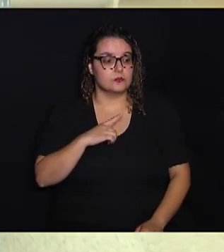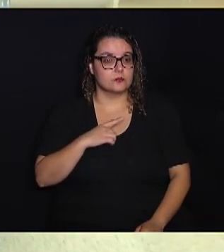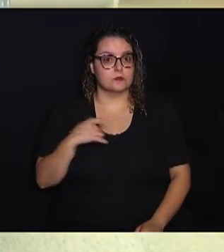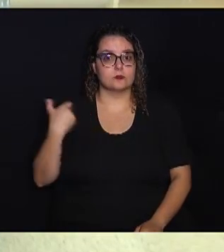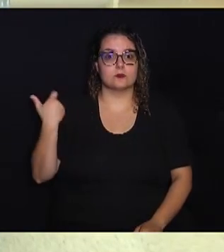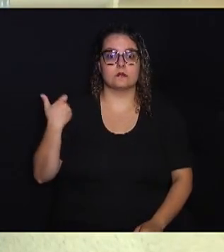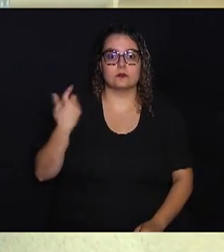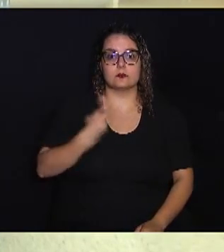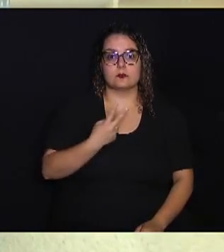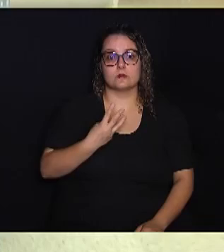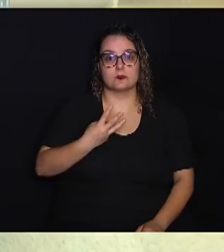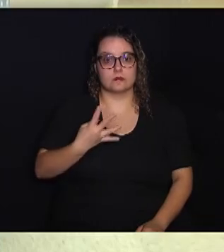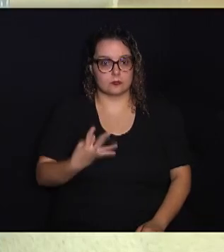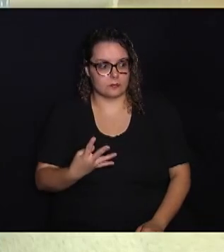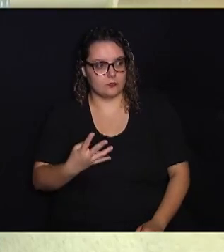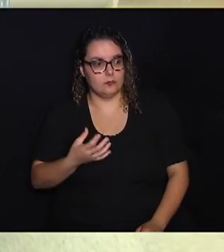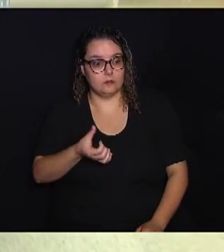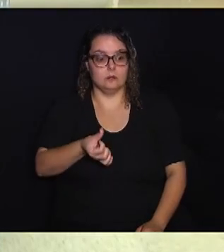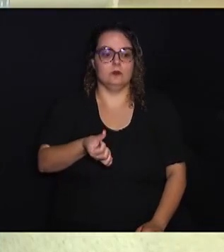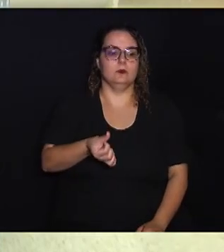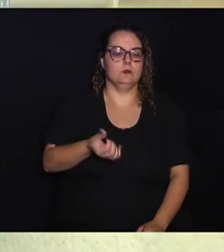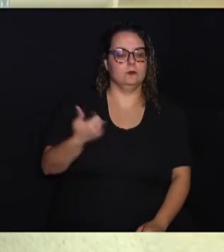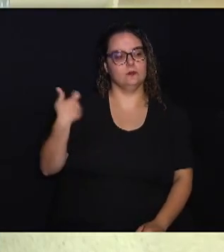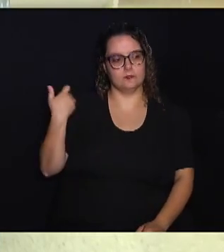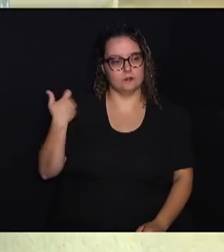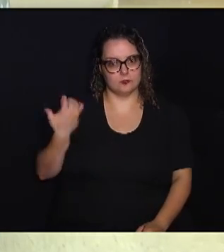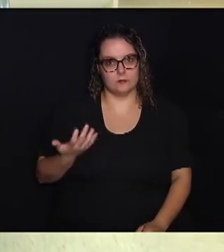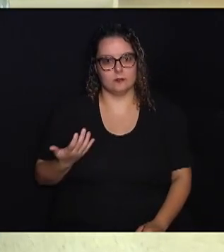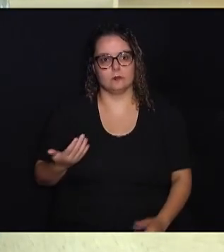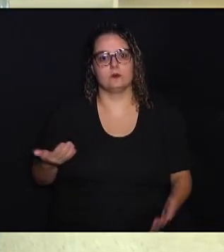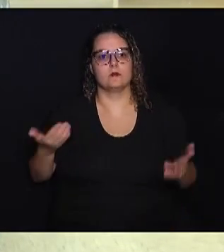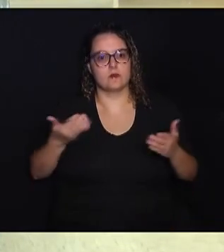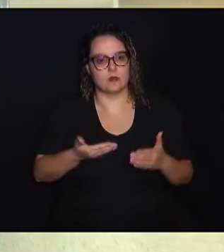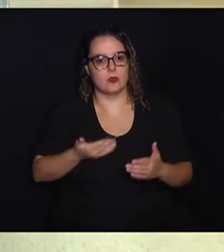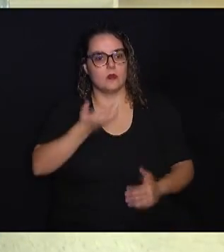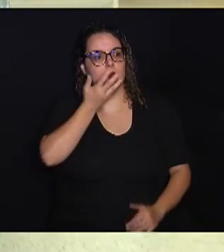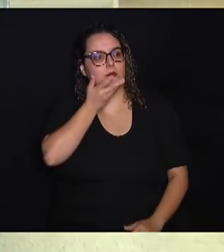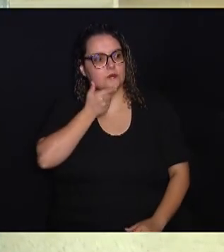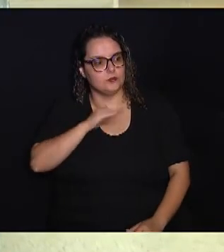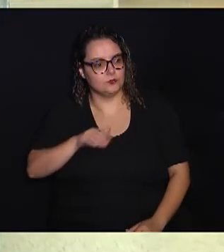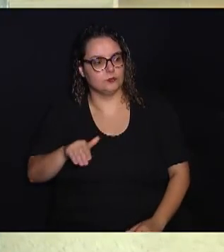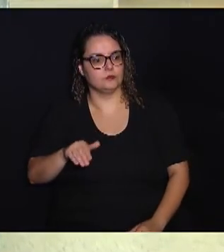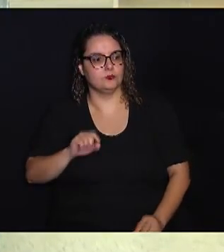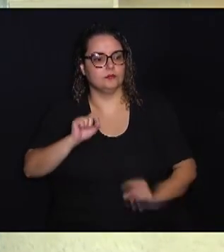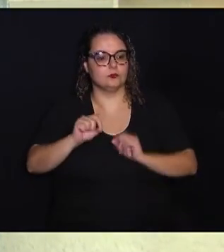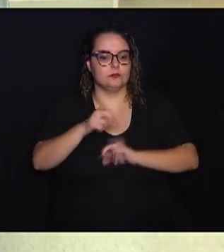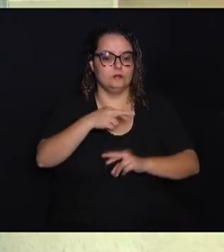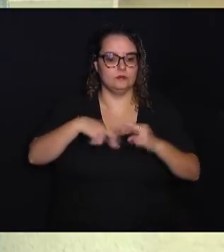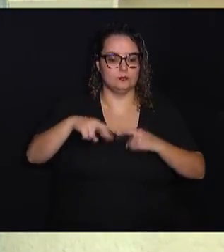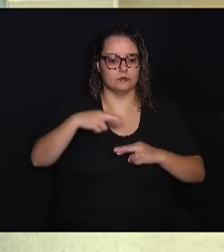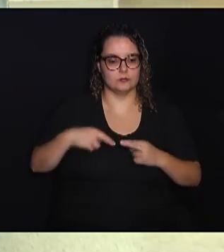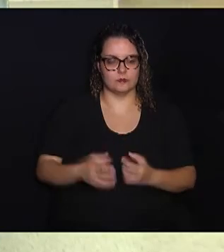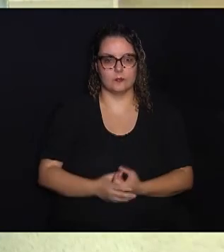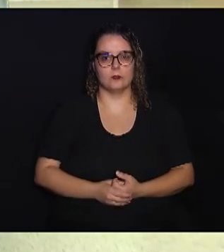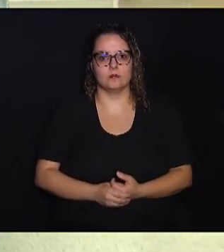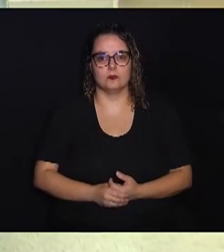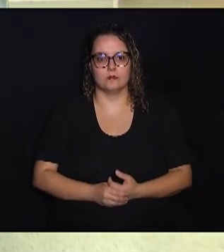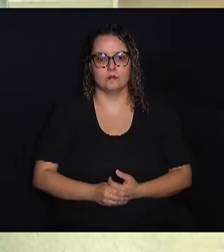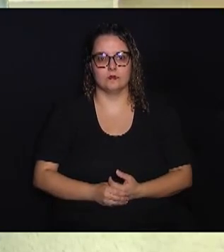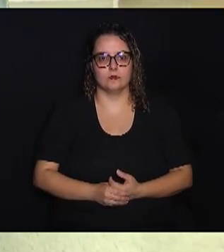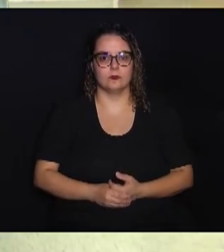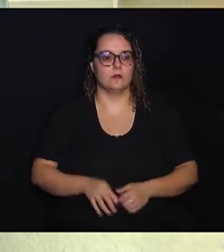idade, 2, 3, 4, 5, 6 anos, e hoje a criançada, no que diz respeito aí